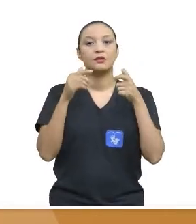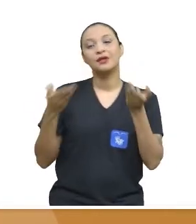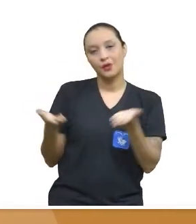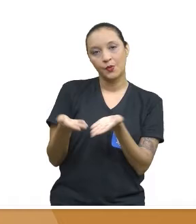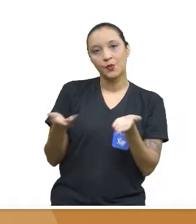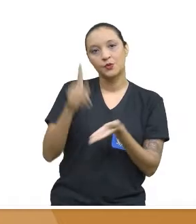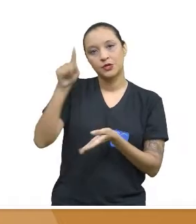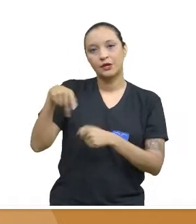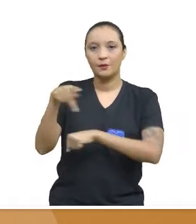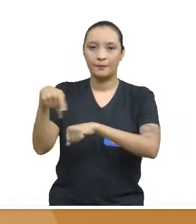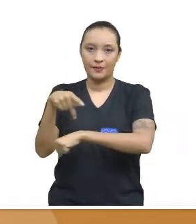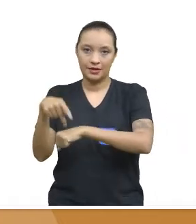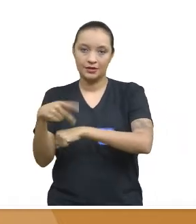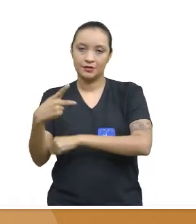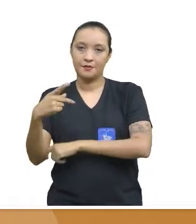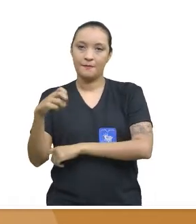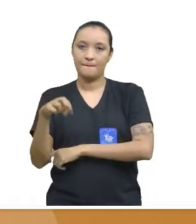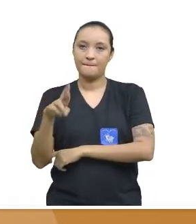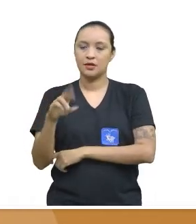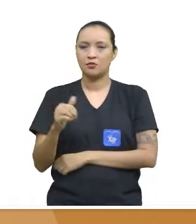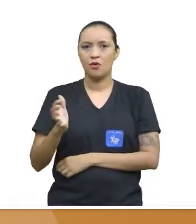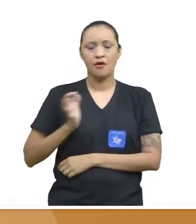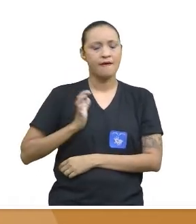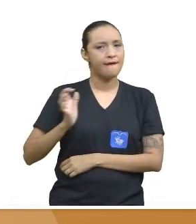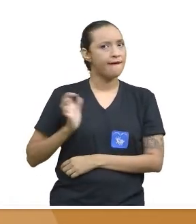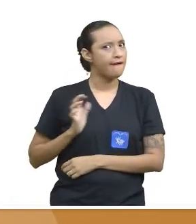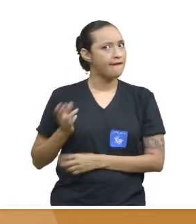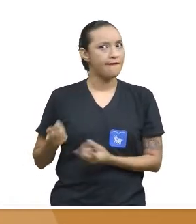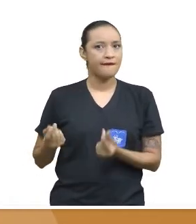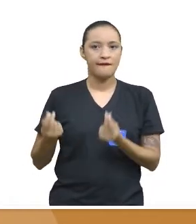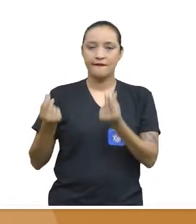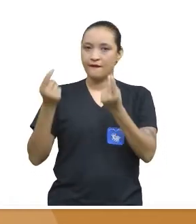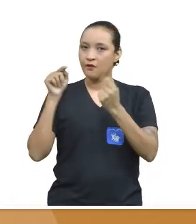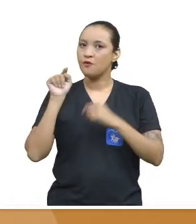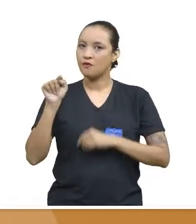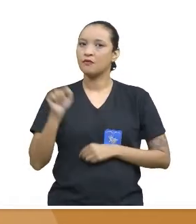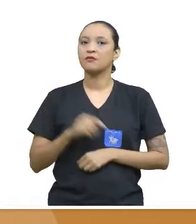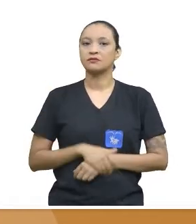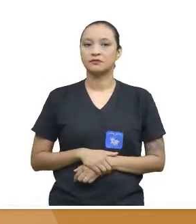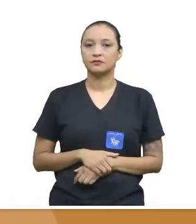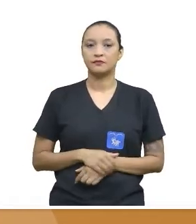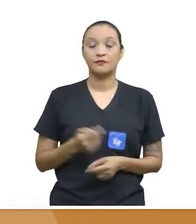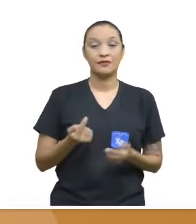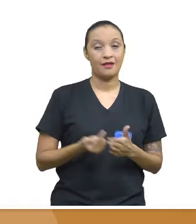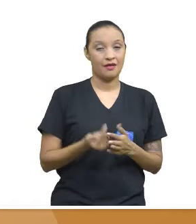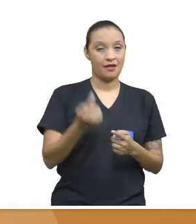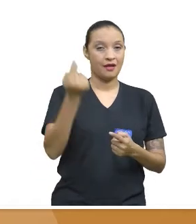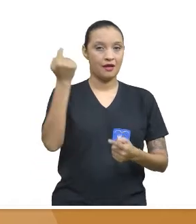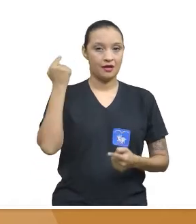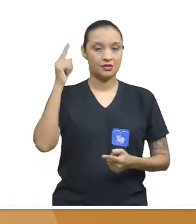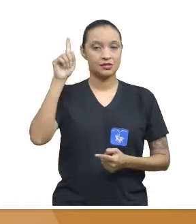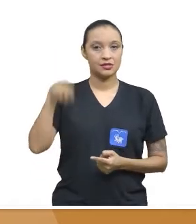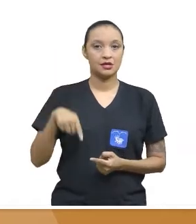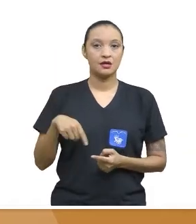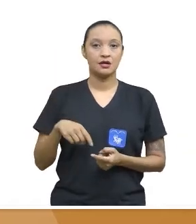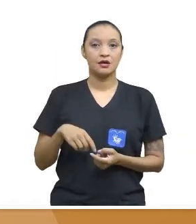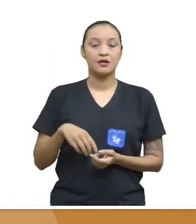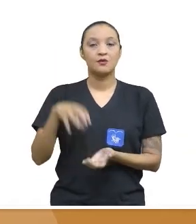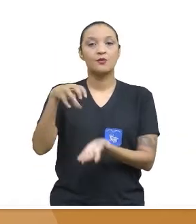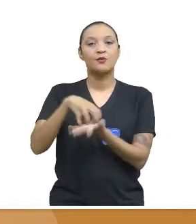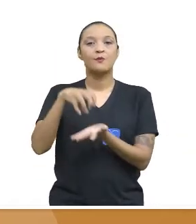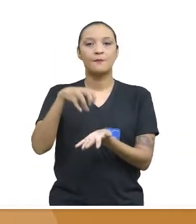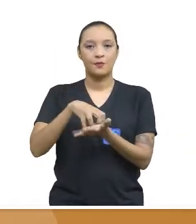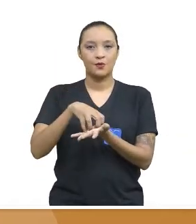chamado Peru, né? País riquíssimo. É no Peru que ficava a sede lá do Império